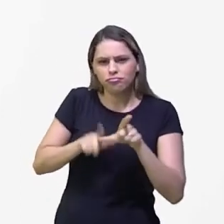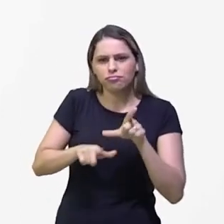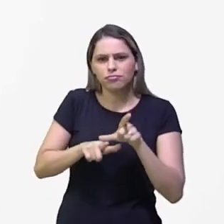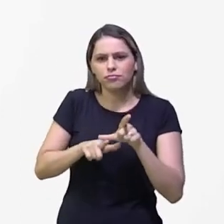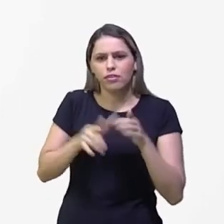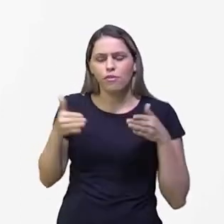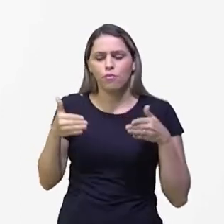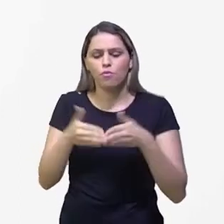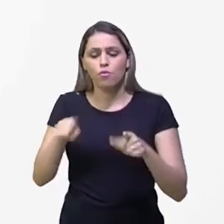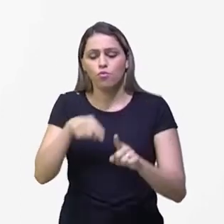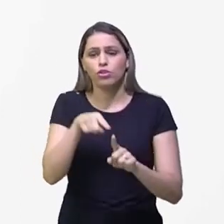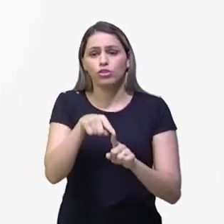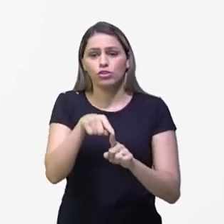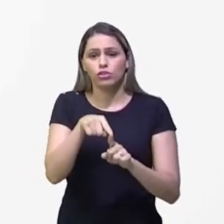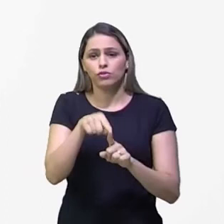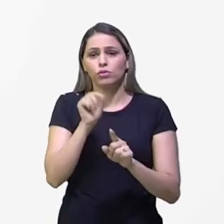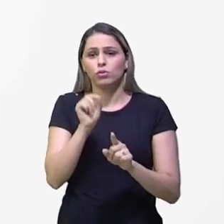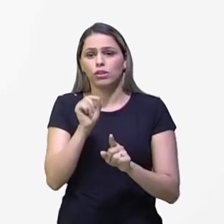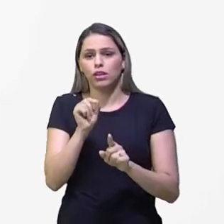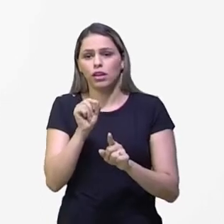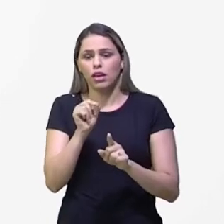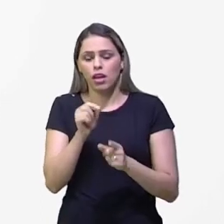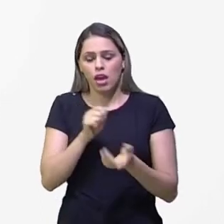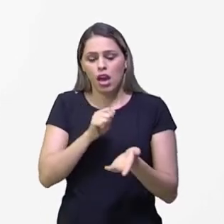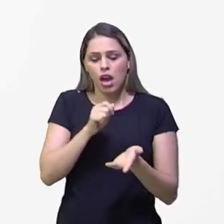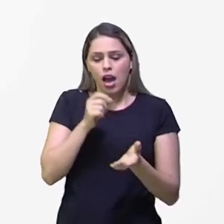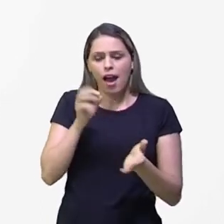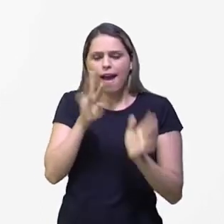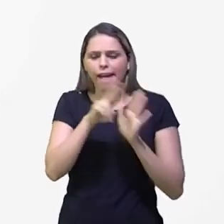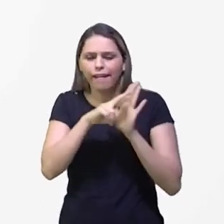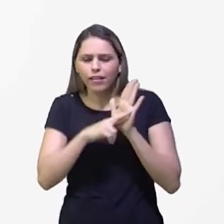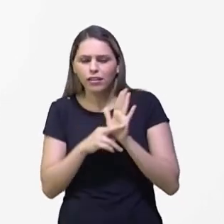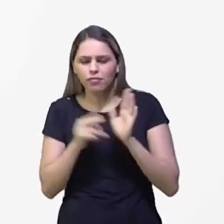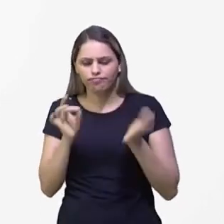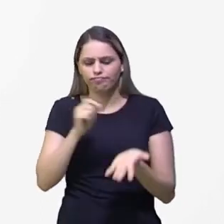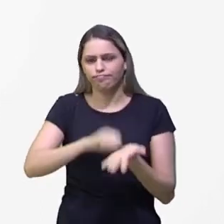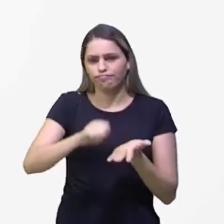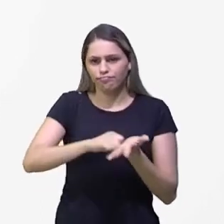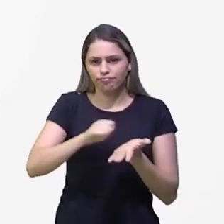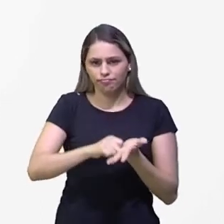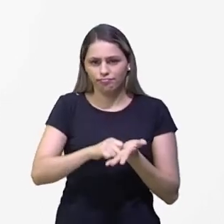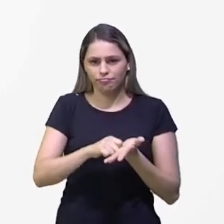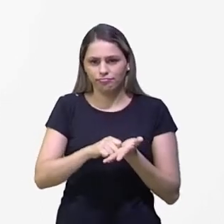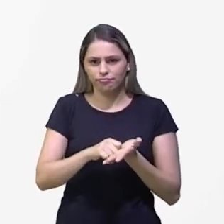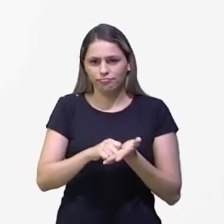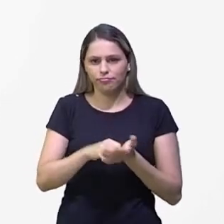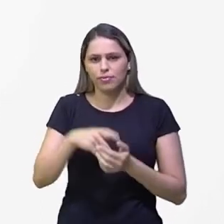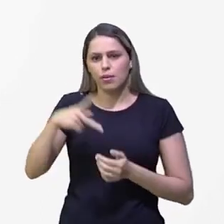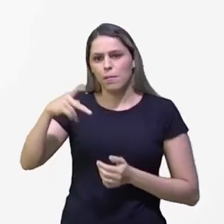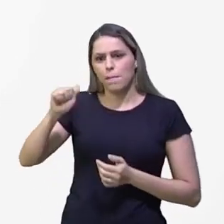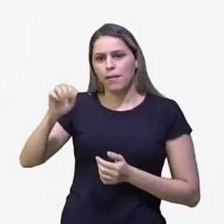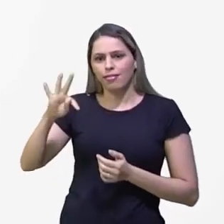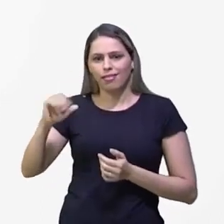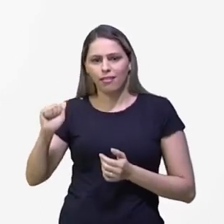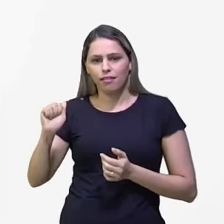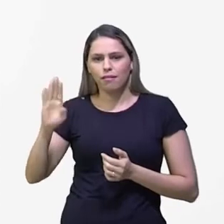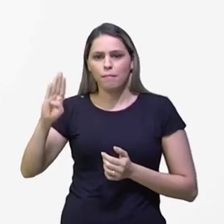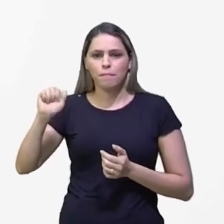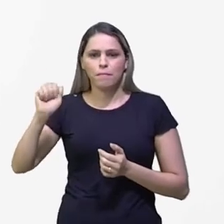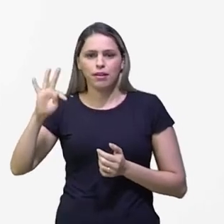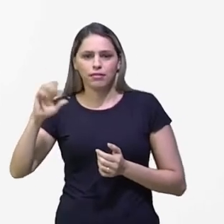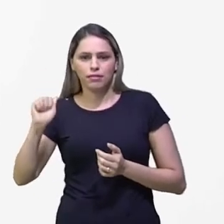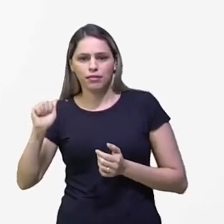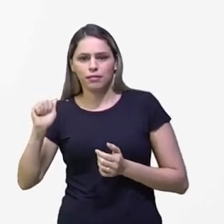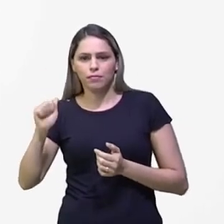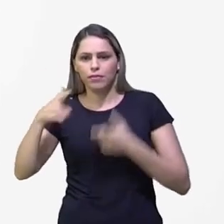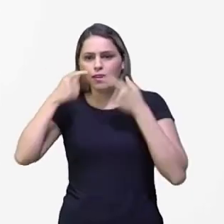ortográficas. Pata, bata, gato, gado, faca